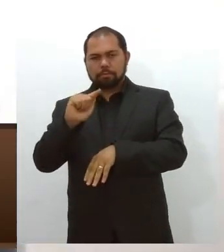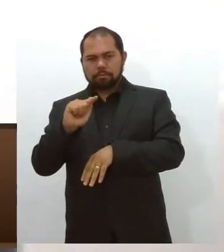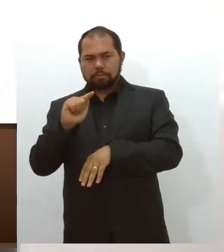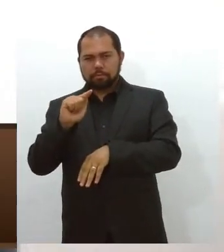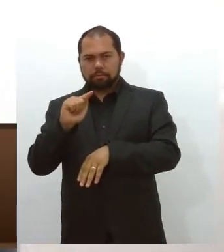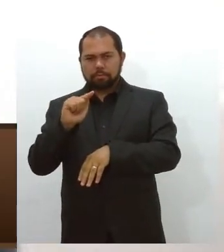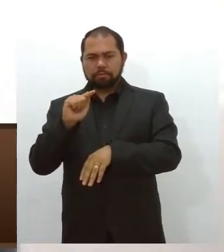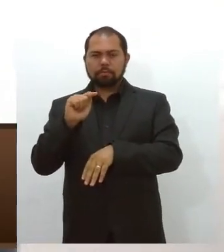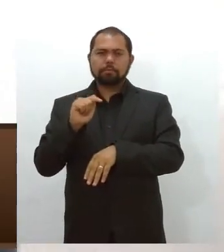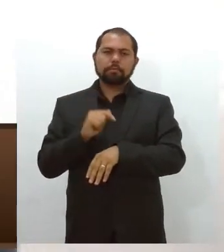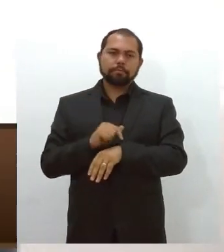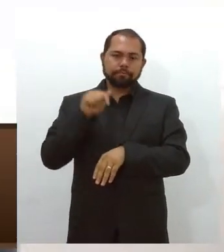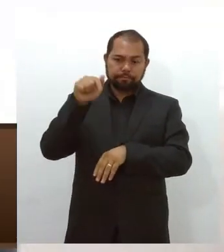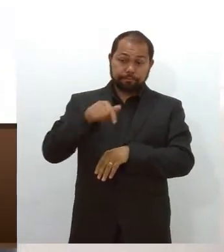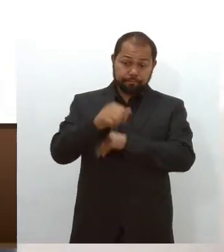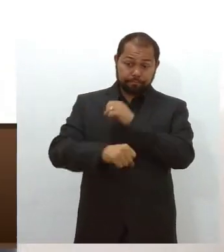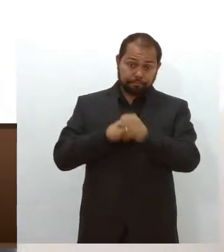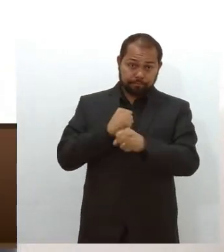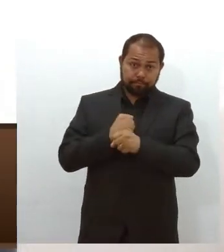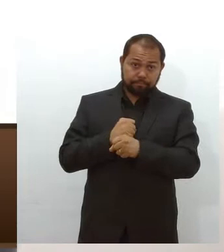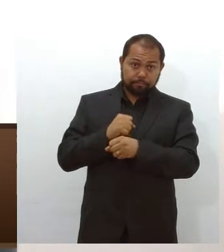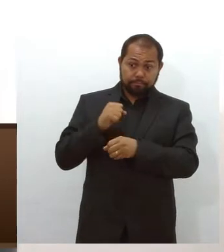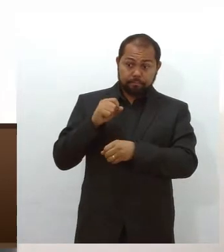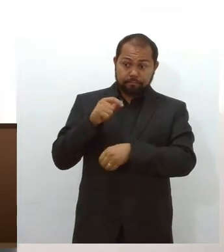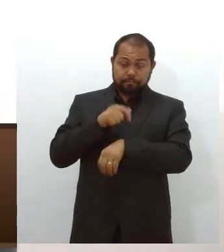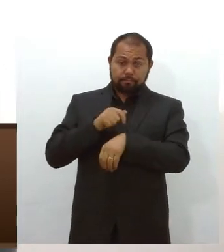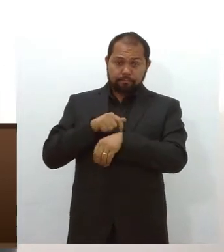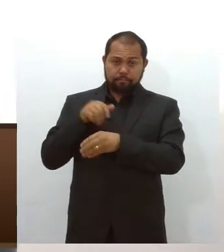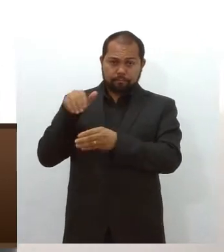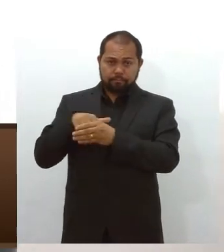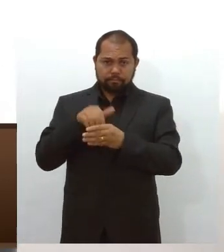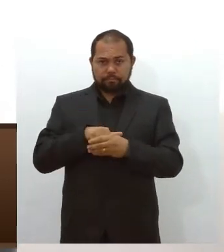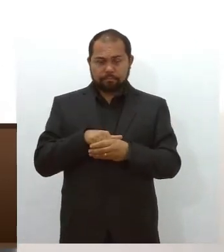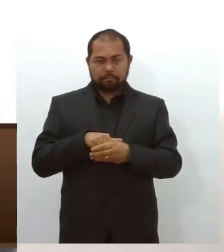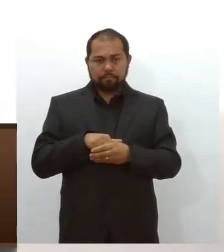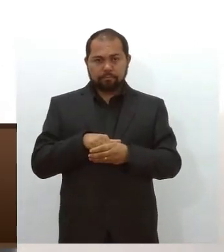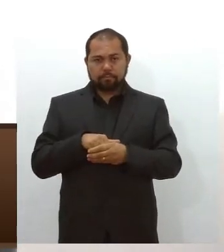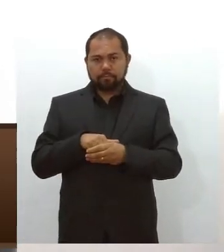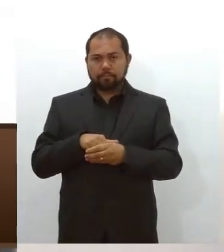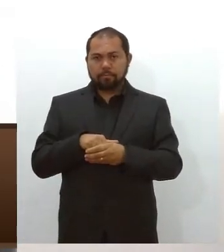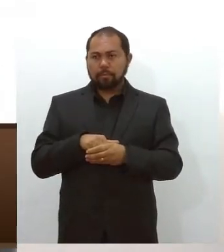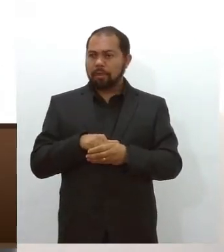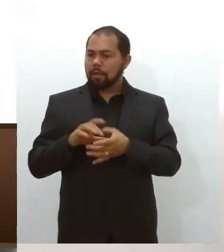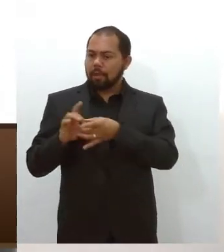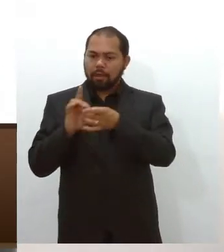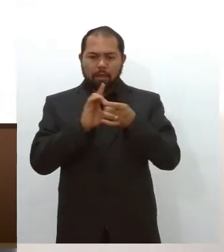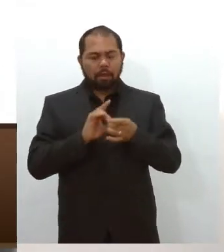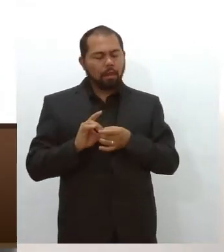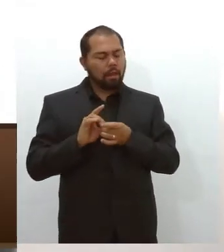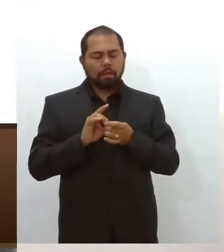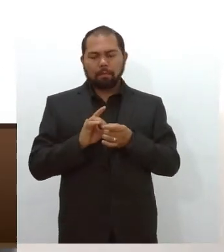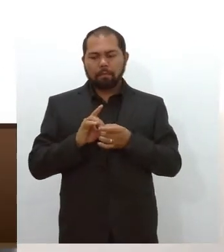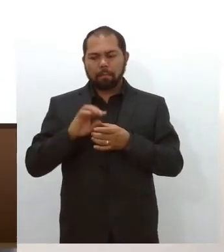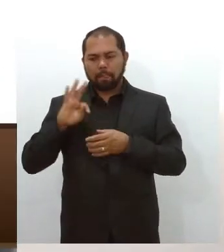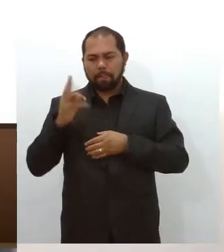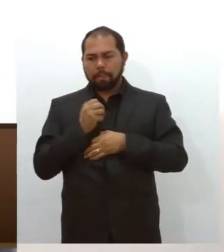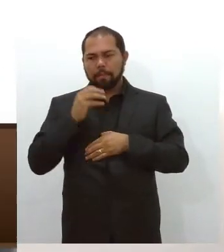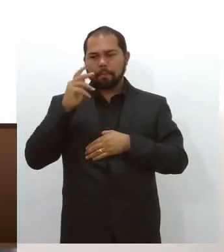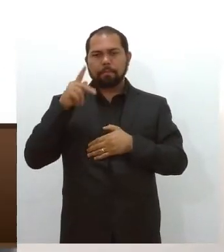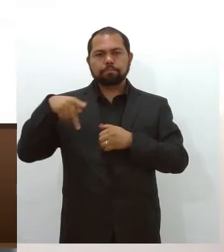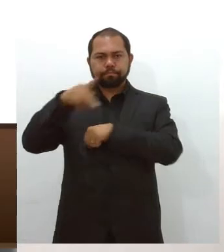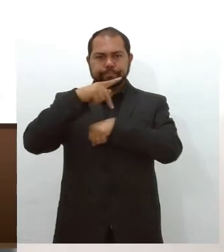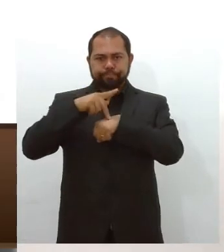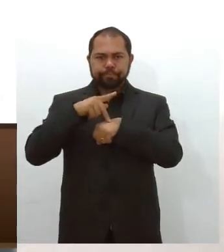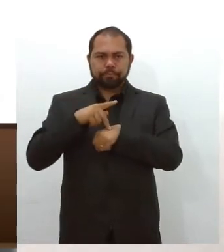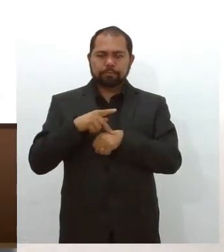O horário de votação é unificado em todo o país. Então, no horário de Brasília,